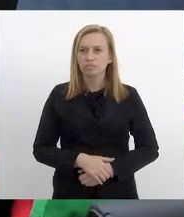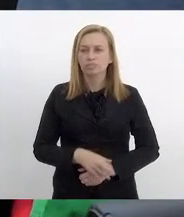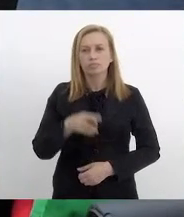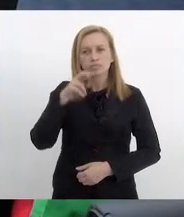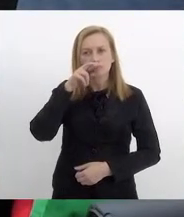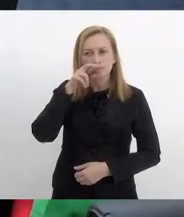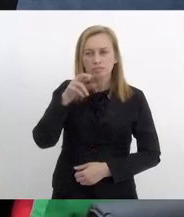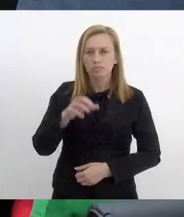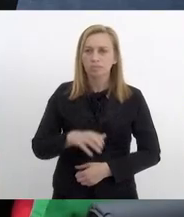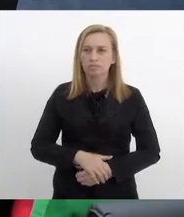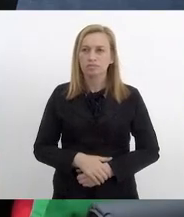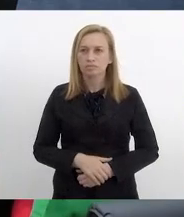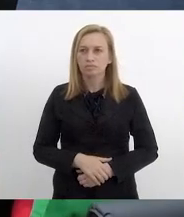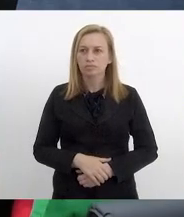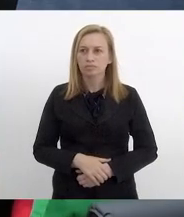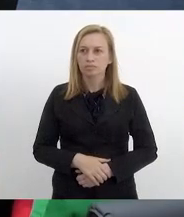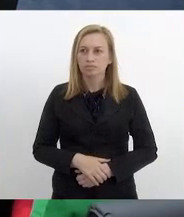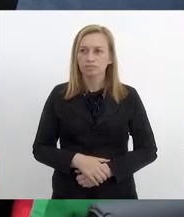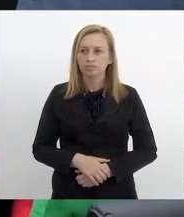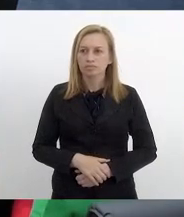Rosenberg Reis.